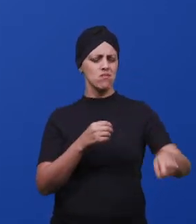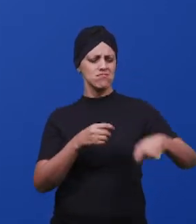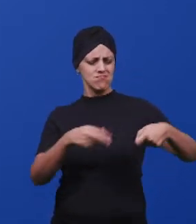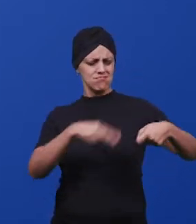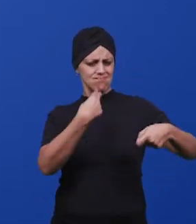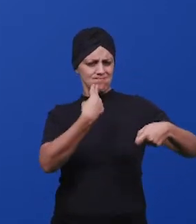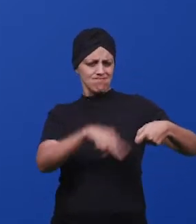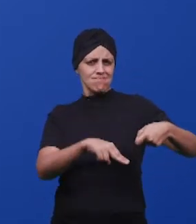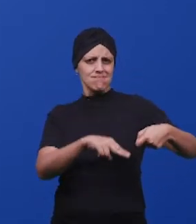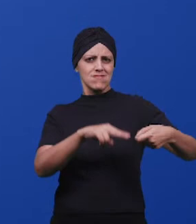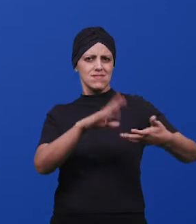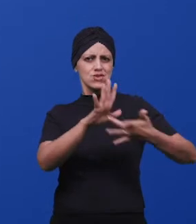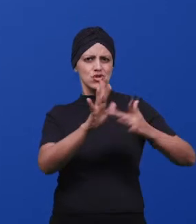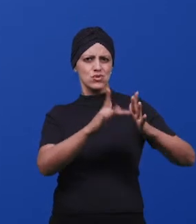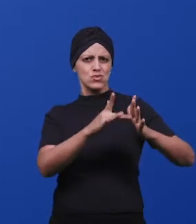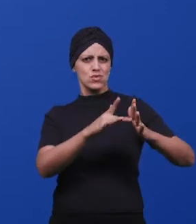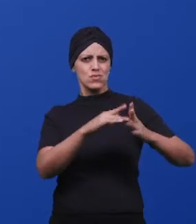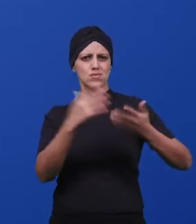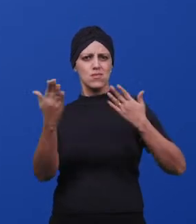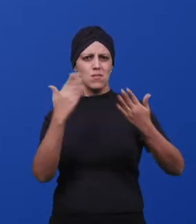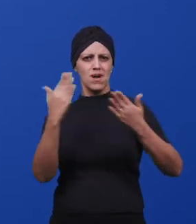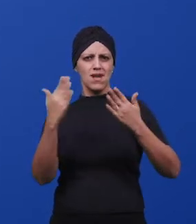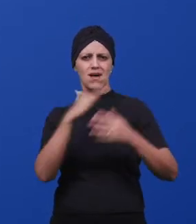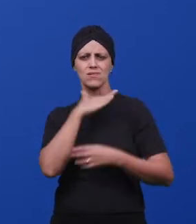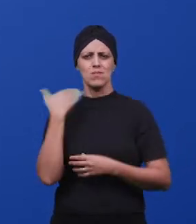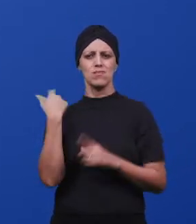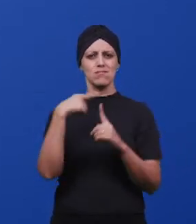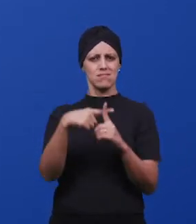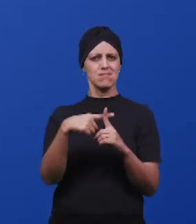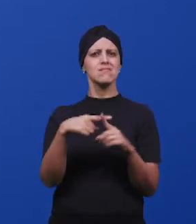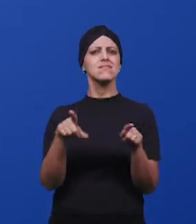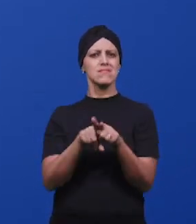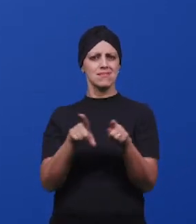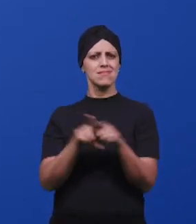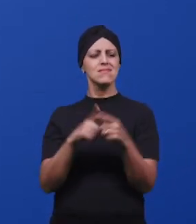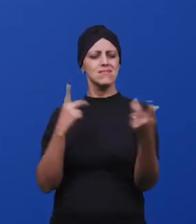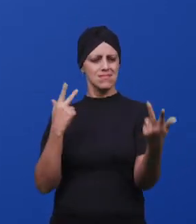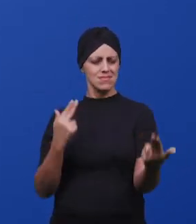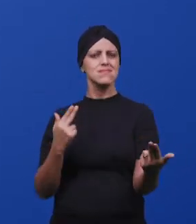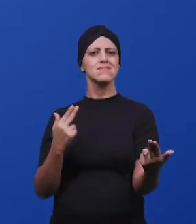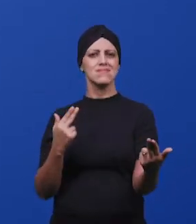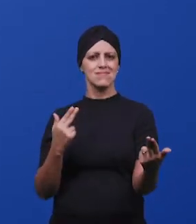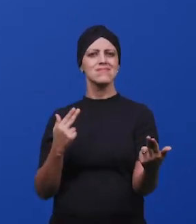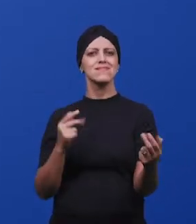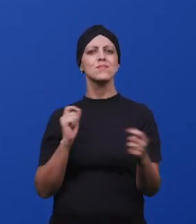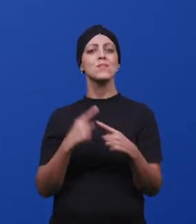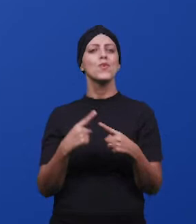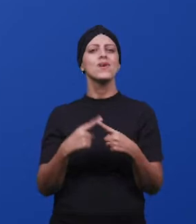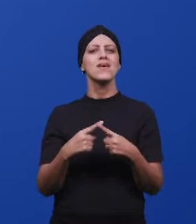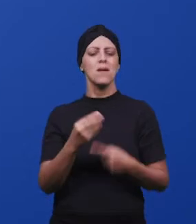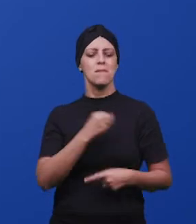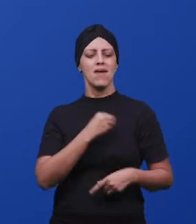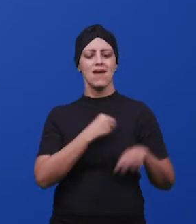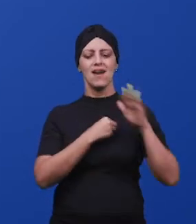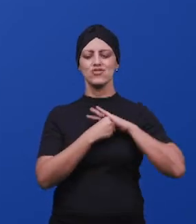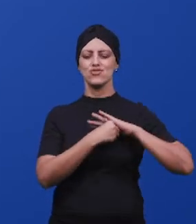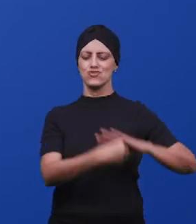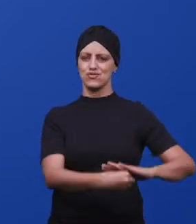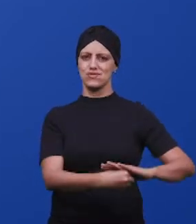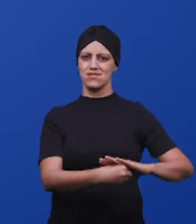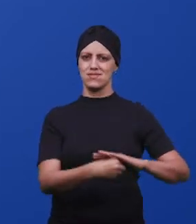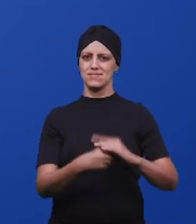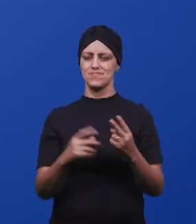consumir, matar o animal, o cordeiro. Jesus também foi morto ali na cruz do Calvário pelos nossos pecados, cordeiro de Deus que tira o pecado do